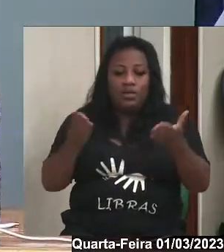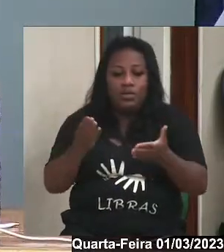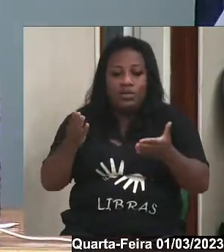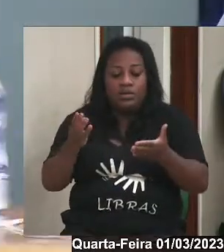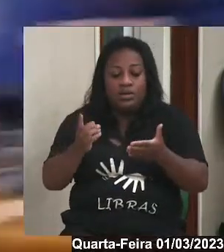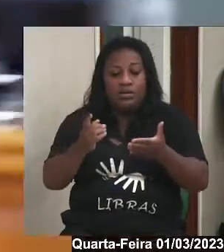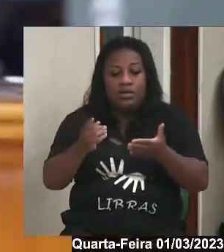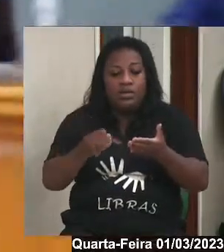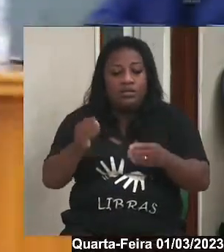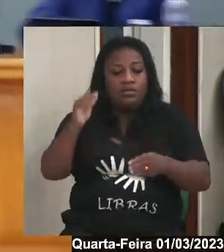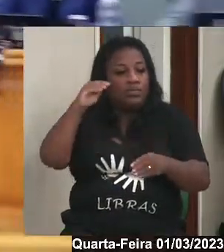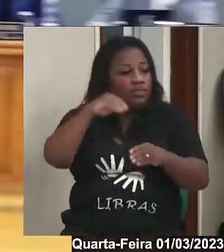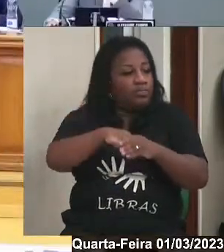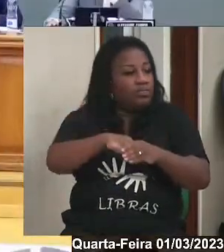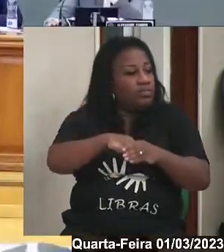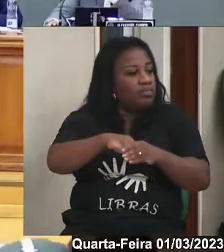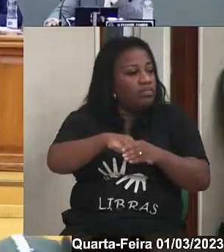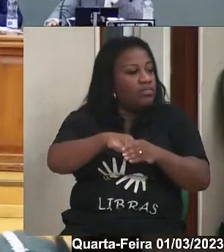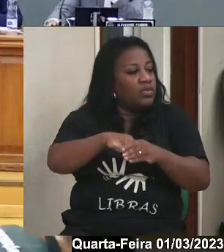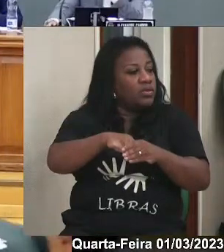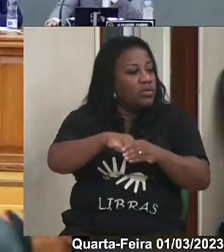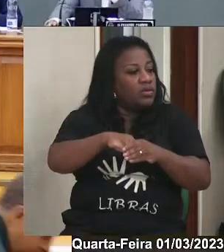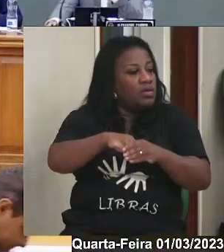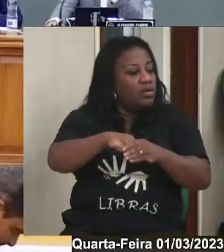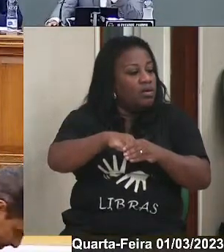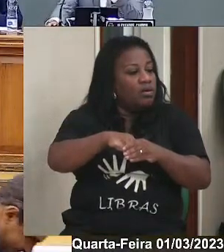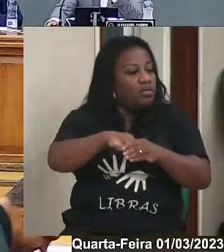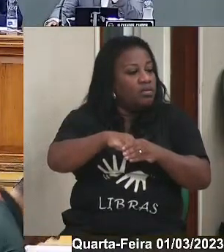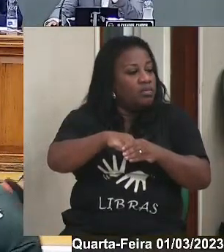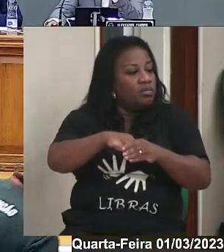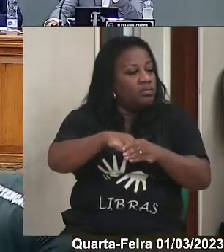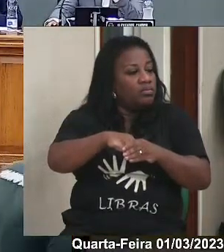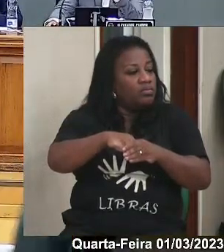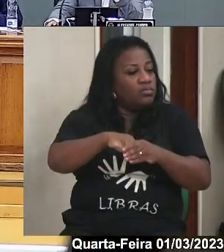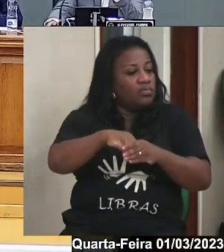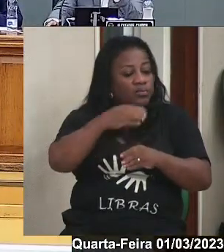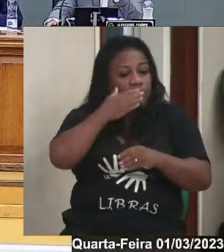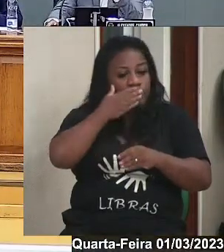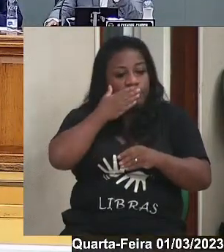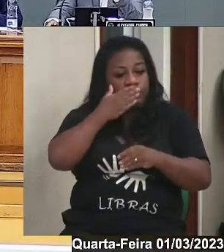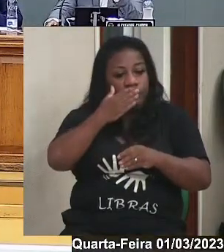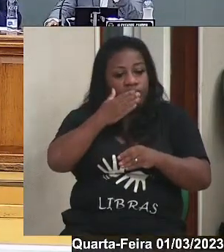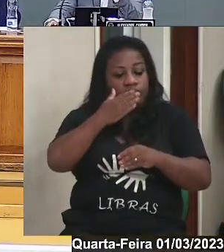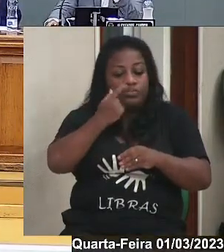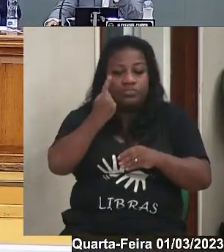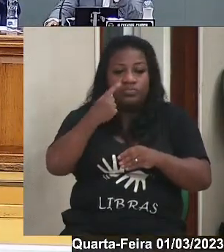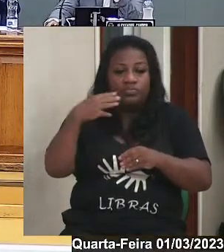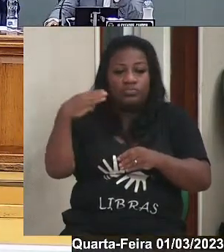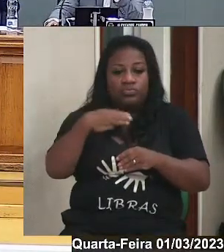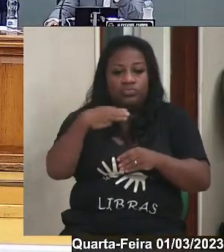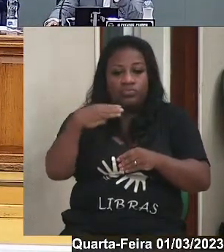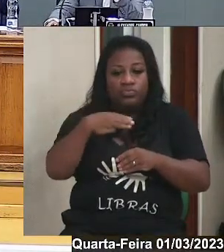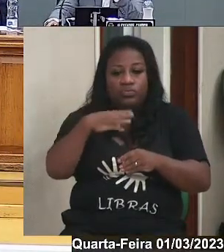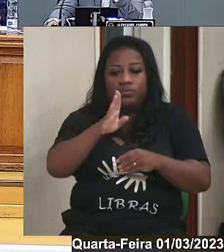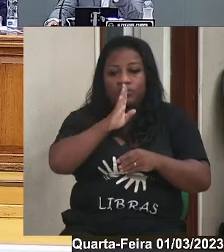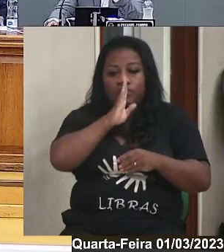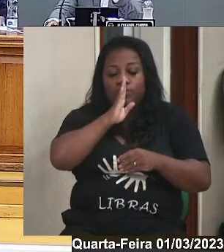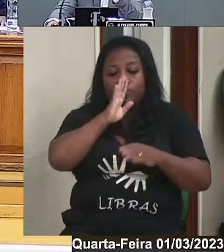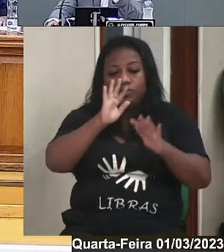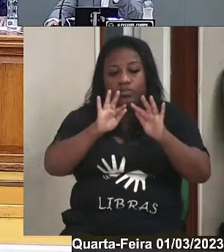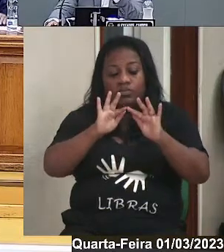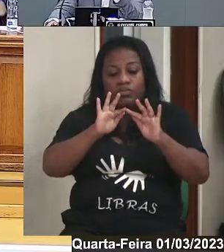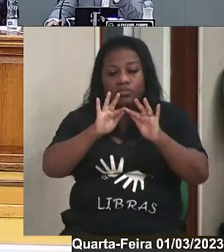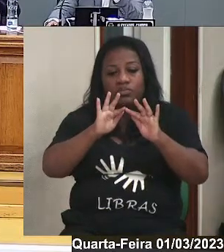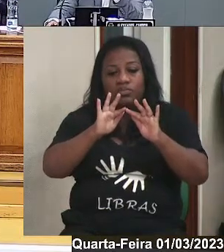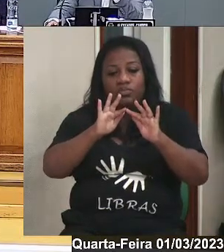em votação. Questão de ordem, presidente. Com a palavra o vereador... Gostaria de solicitar um minuto de silêncio pelo falecimento do nosso